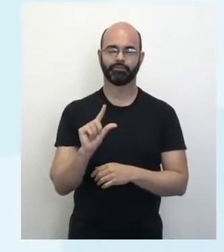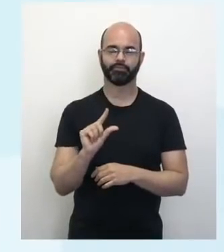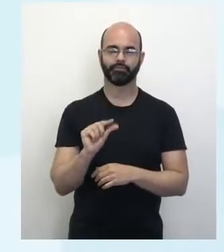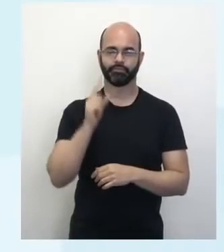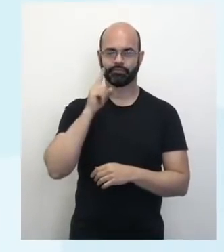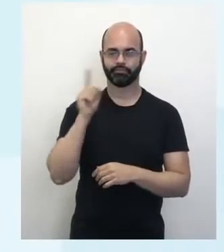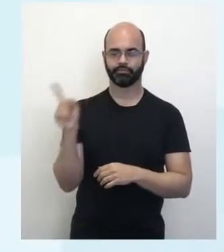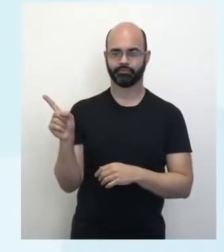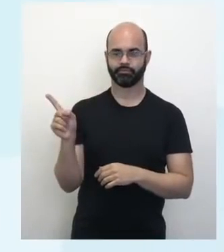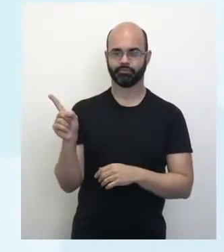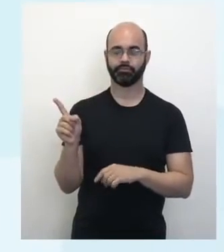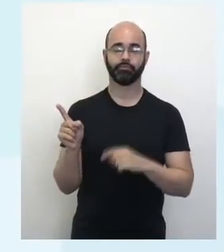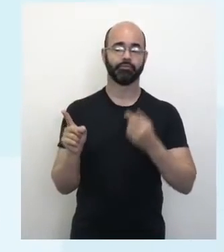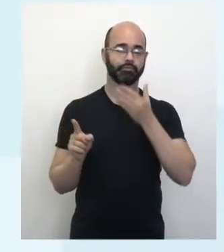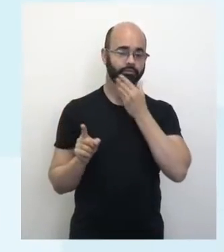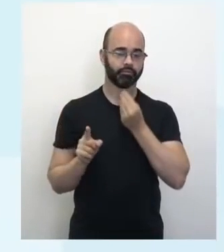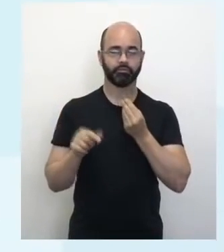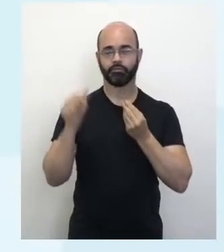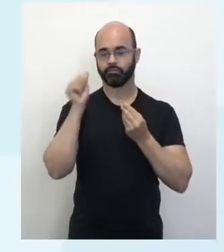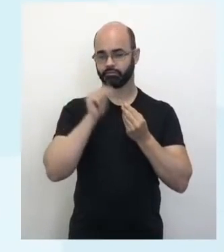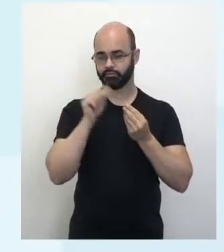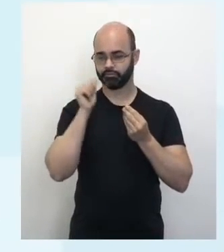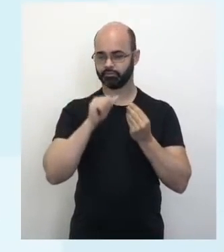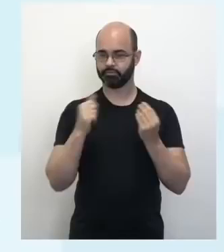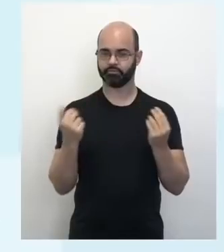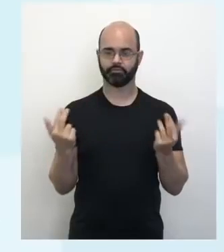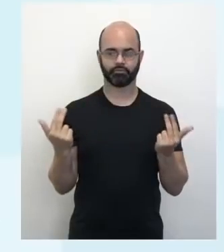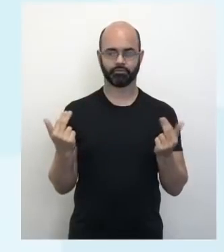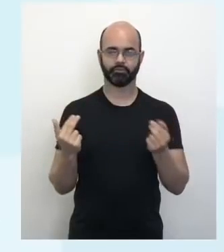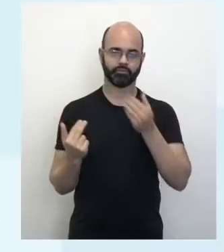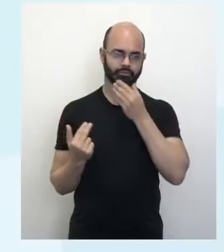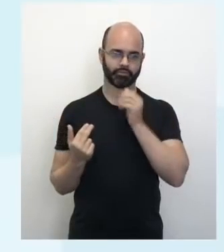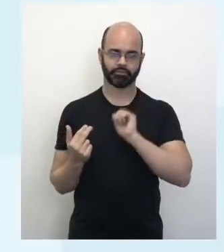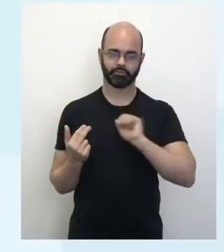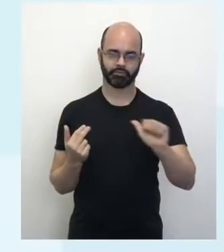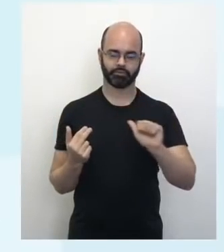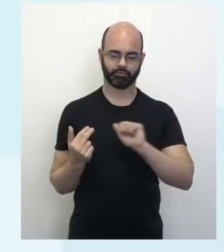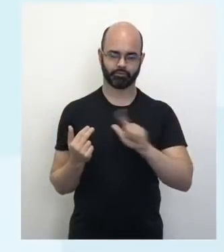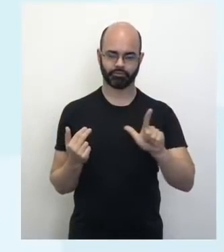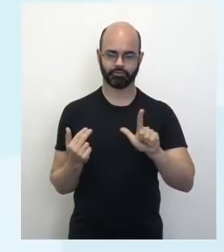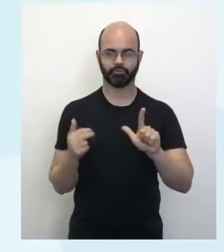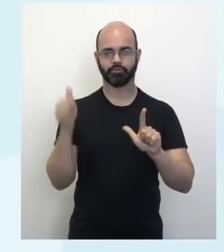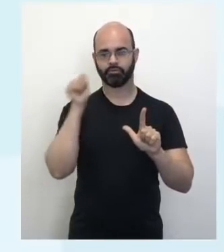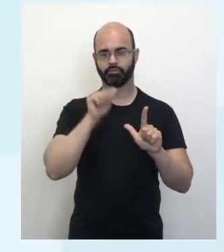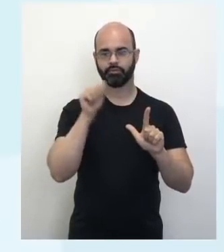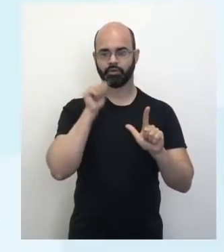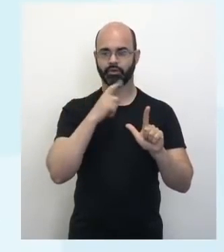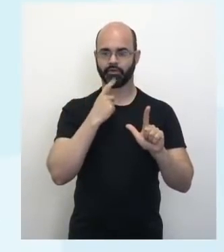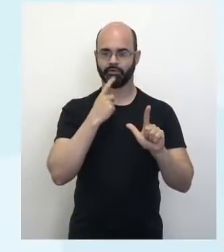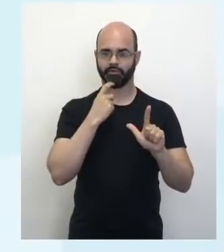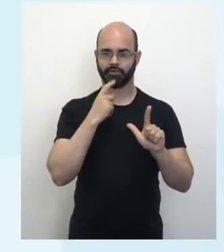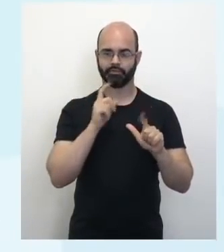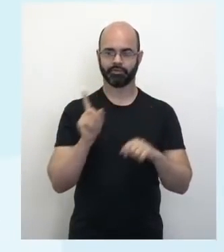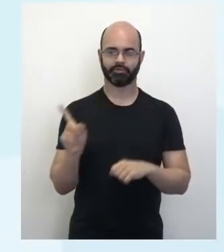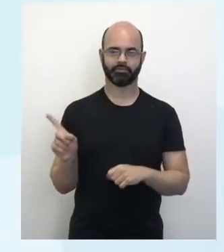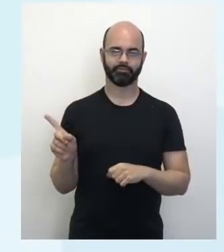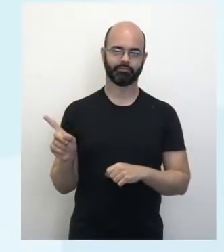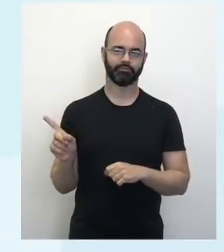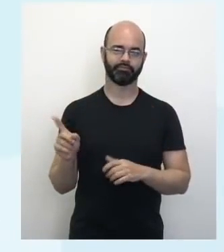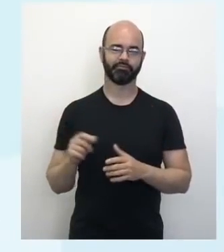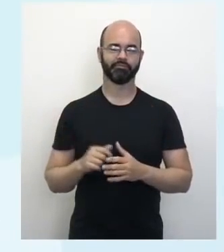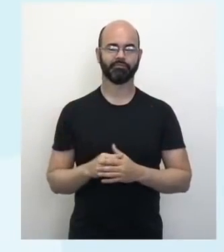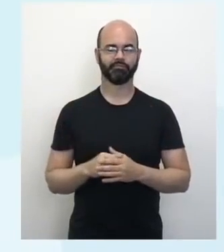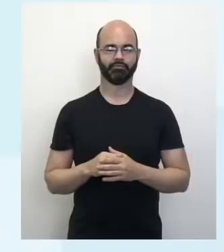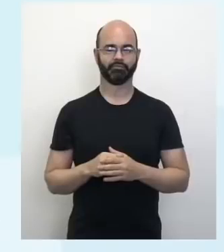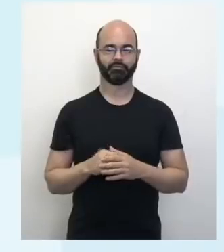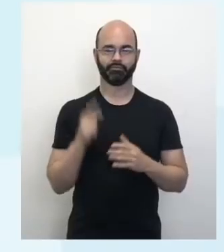muito parecida tanto do masculino, que está em azul, né, os homens, como tem, né, a parte vermelha das mulheres. Né. Então,